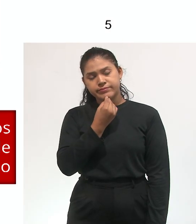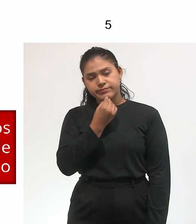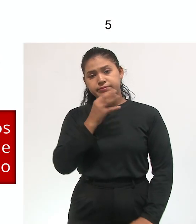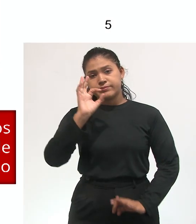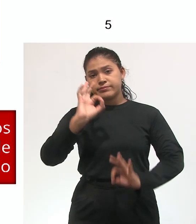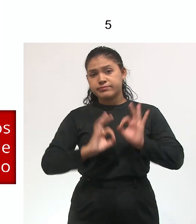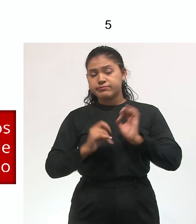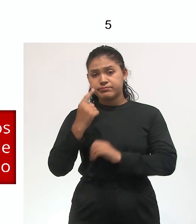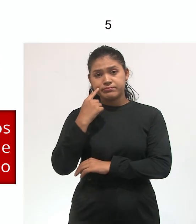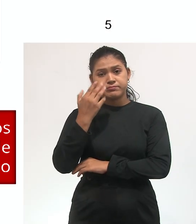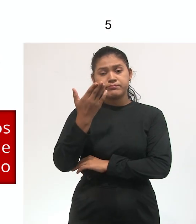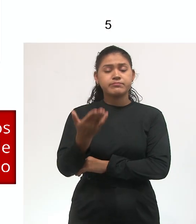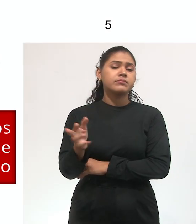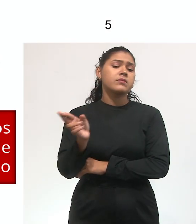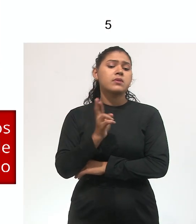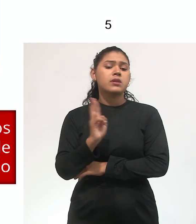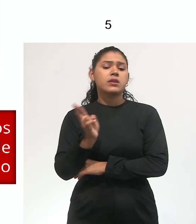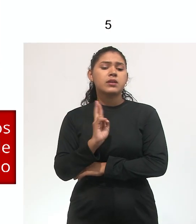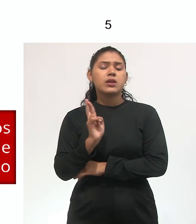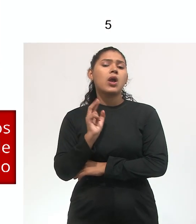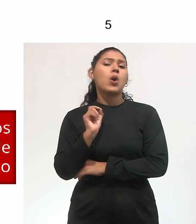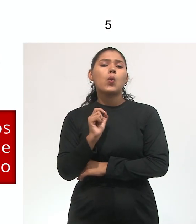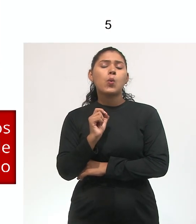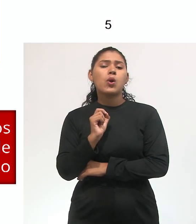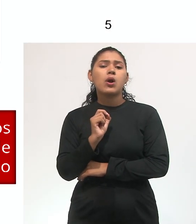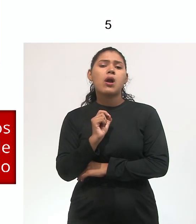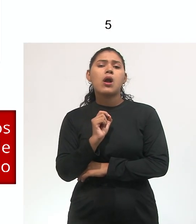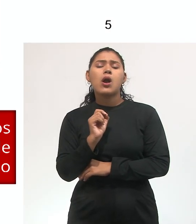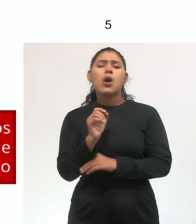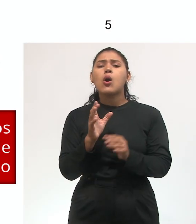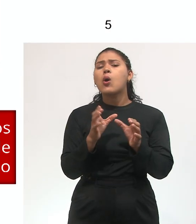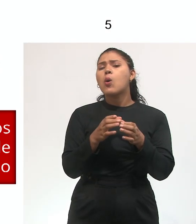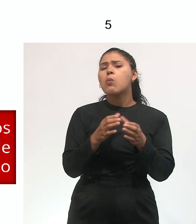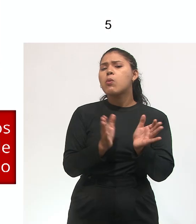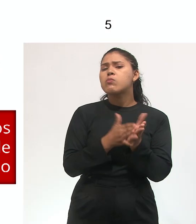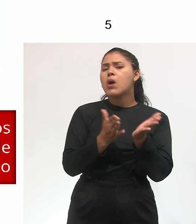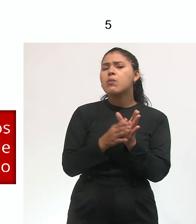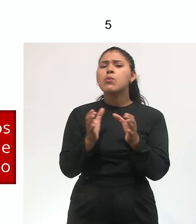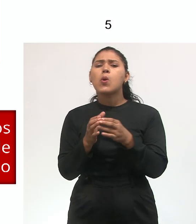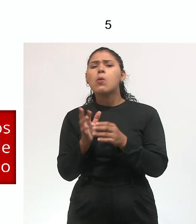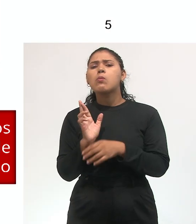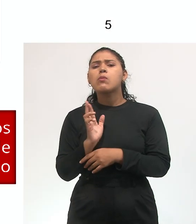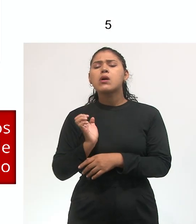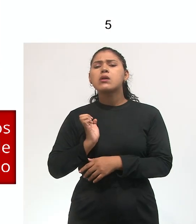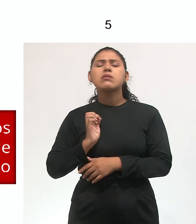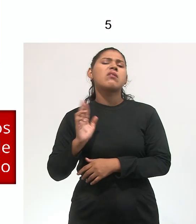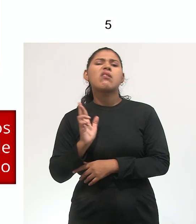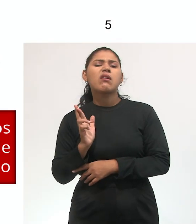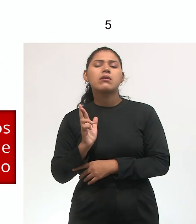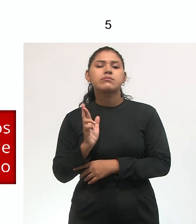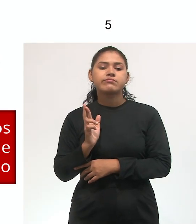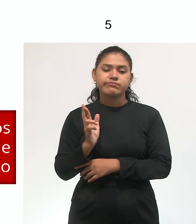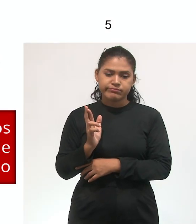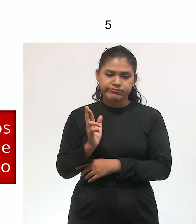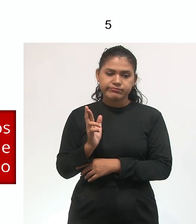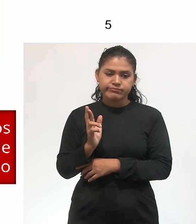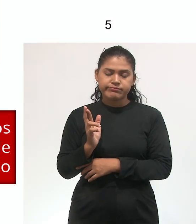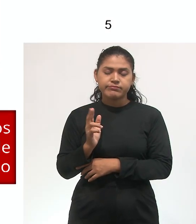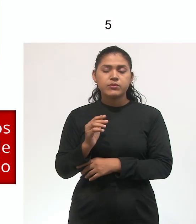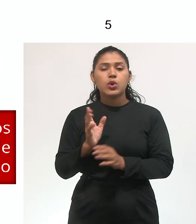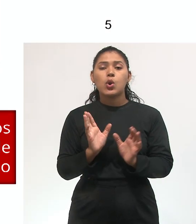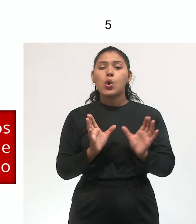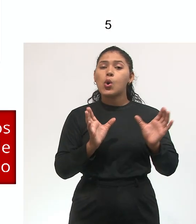nosso organograma, quem seria a classe burguesa, justamente